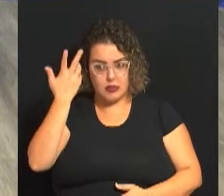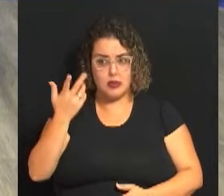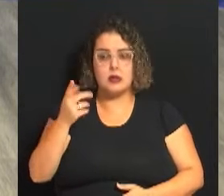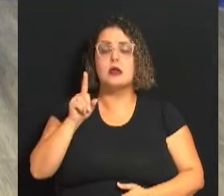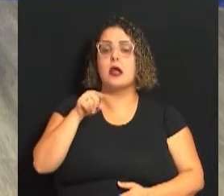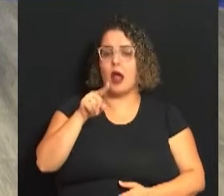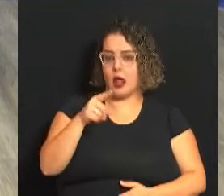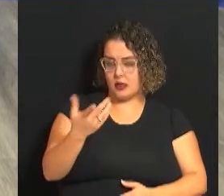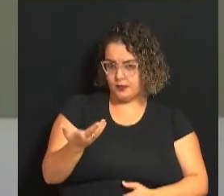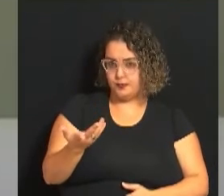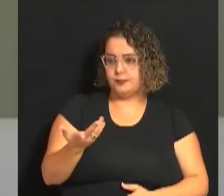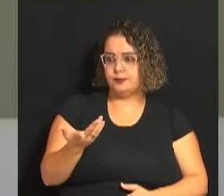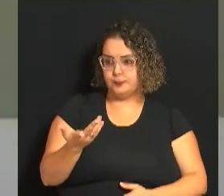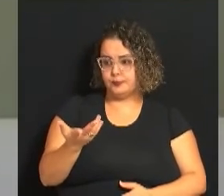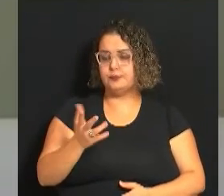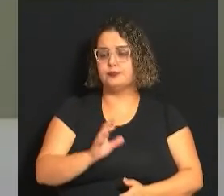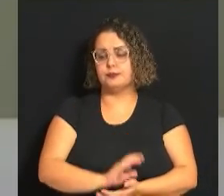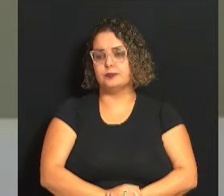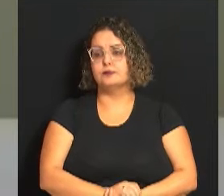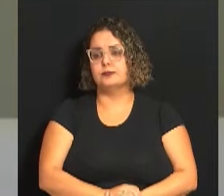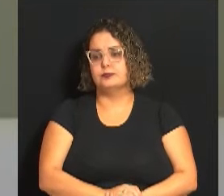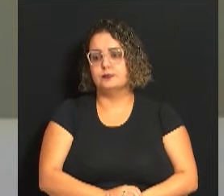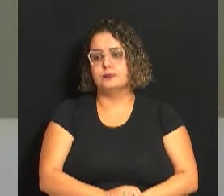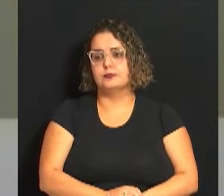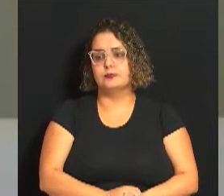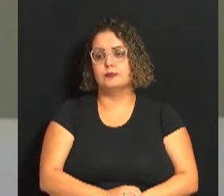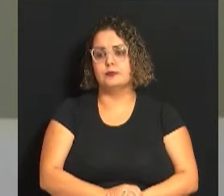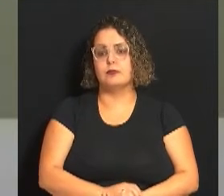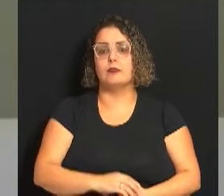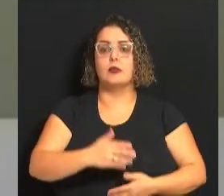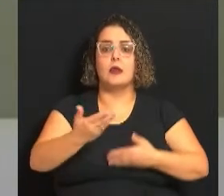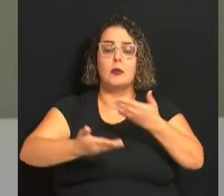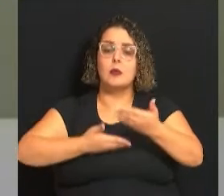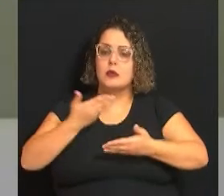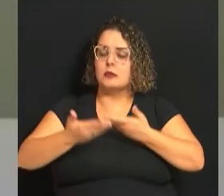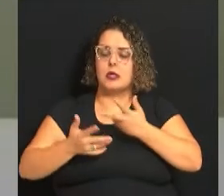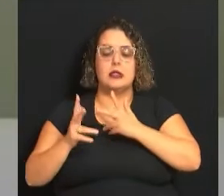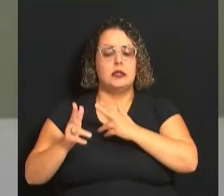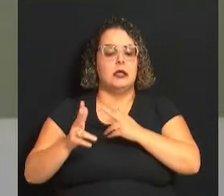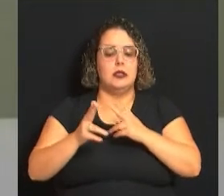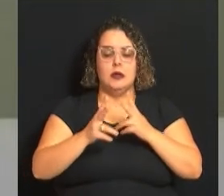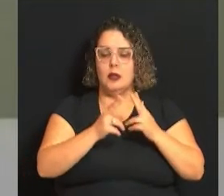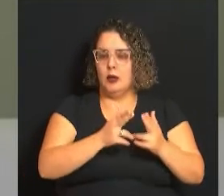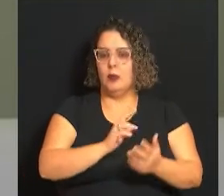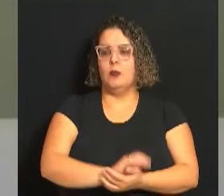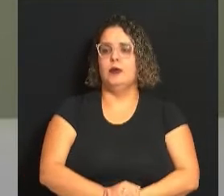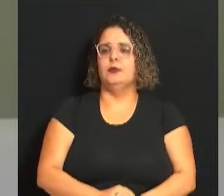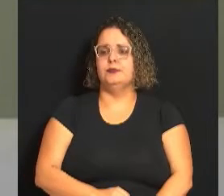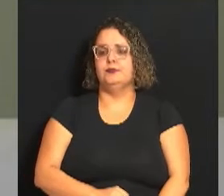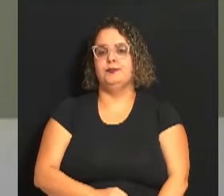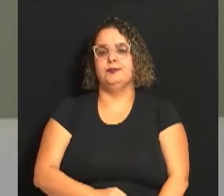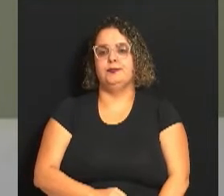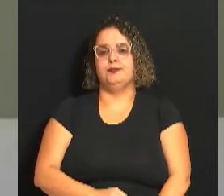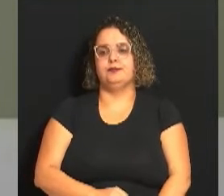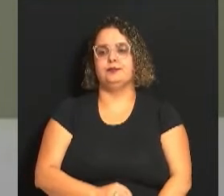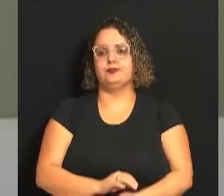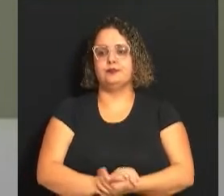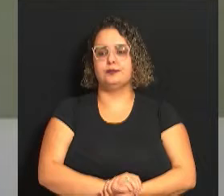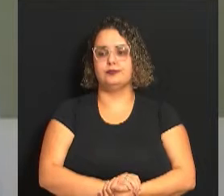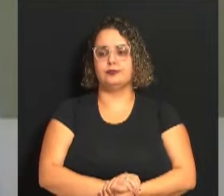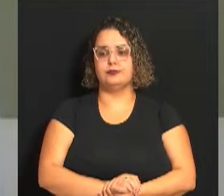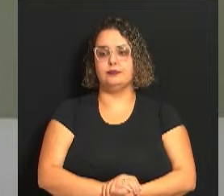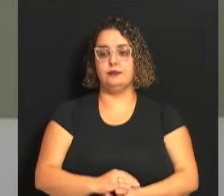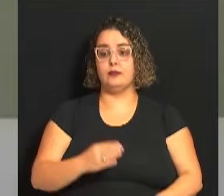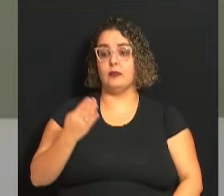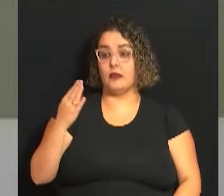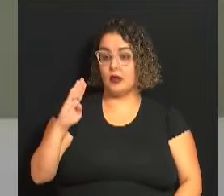Exatamente. O tratamento é o mesmo, né? E a biologia da doença